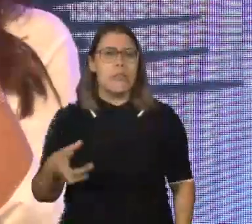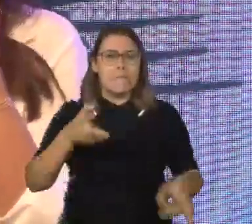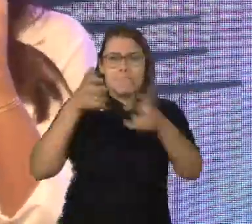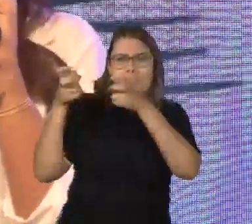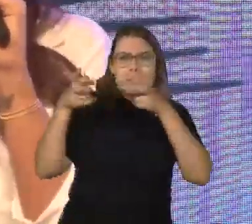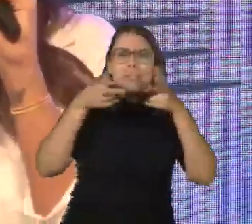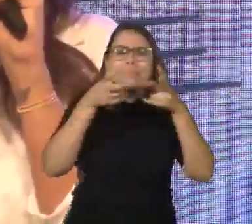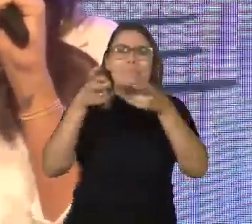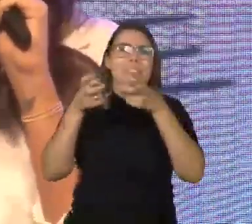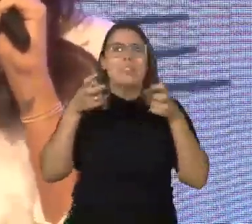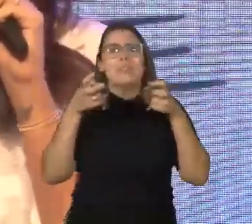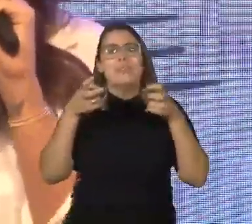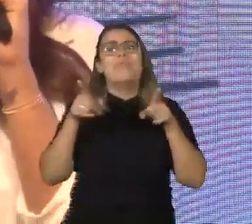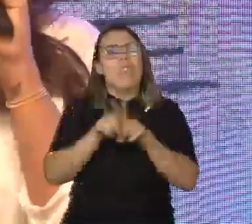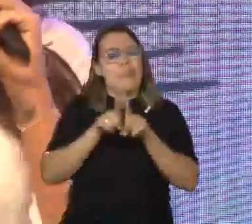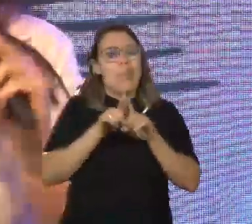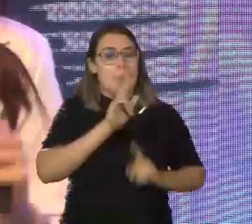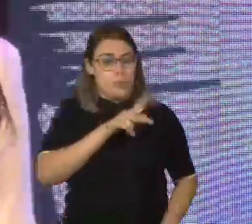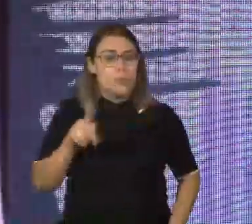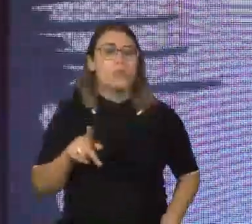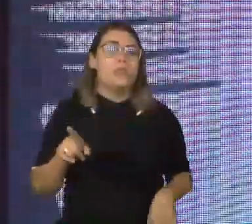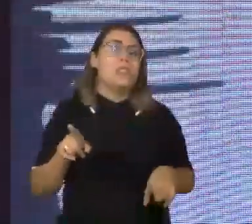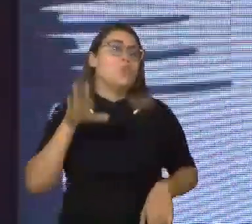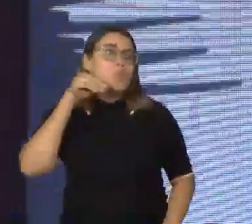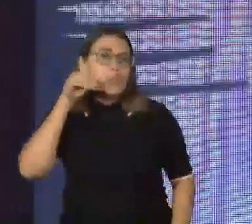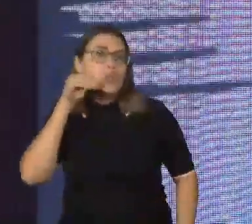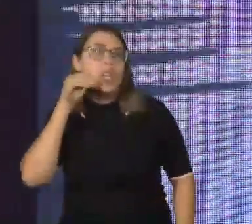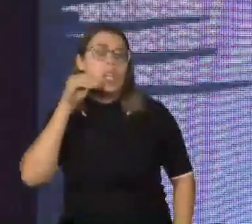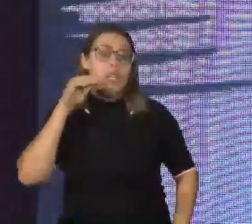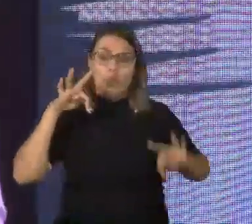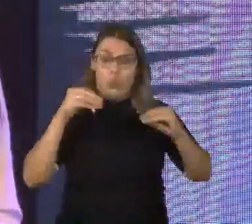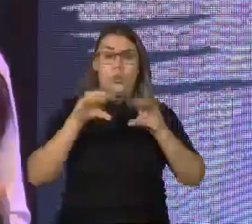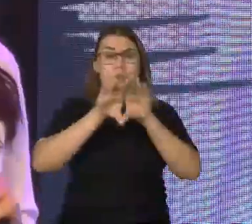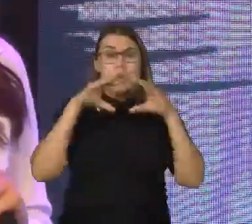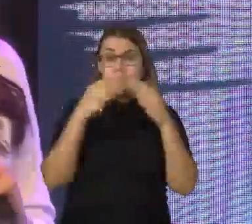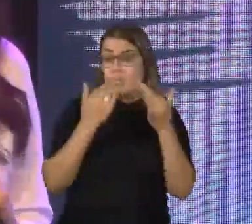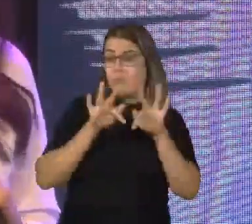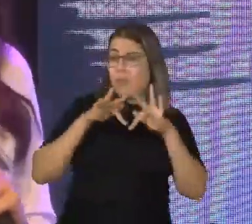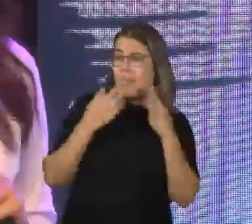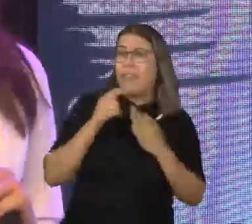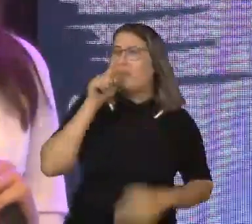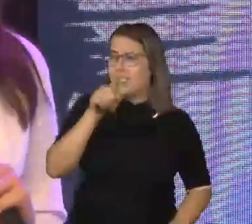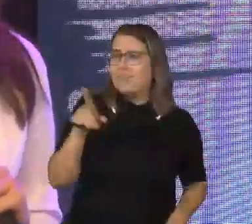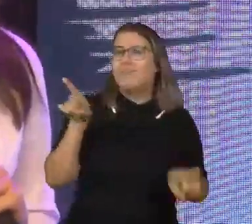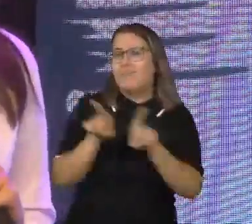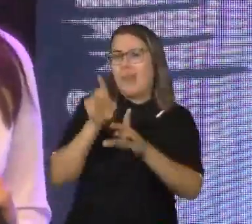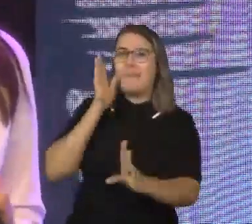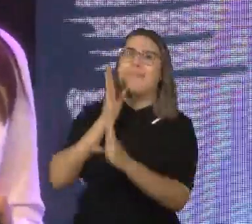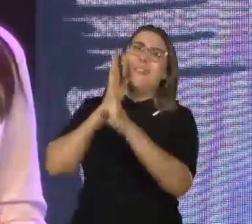escola, com certeza, entre os professores, entre os funcionários, entre a comunidade familiar, você vai encontrar